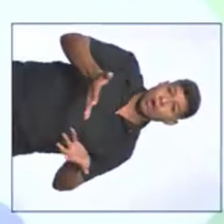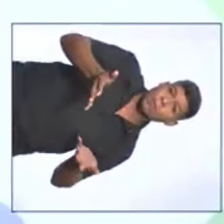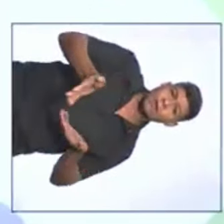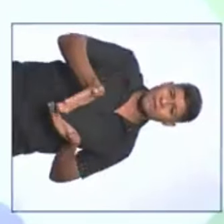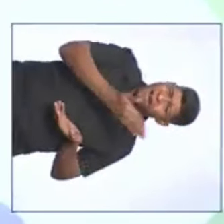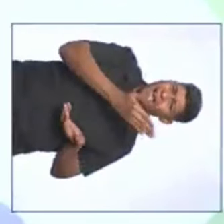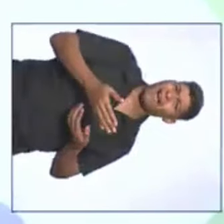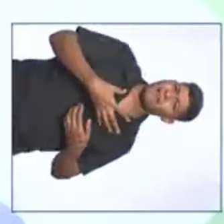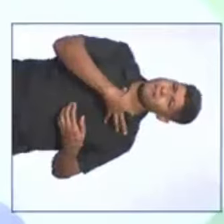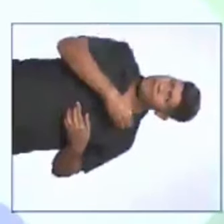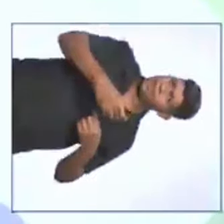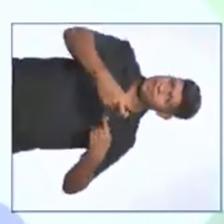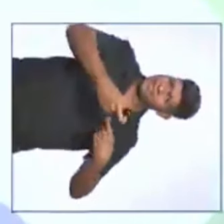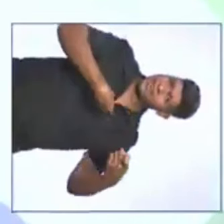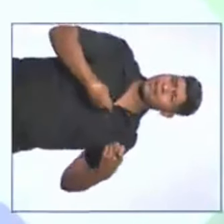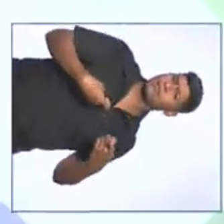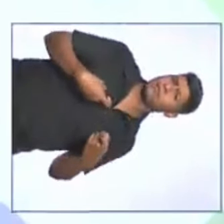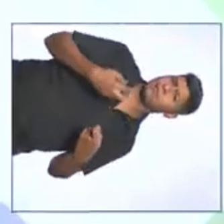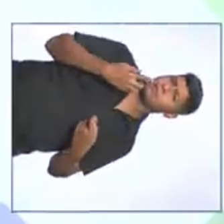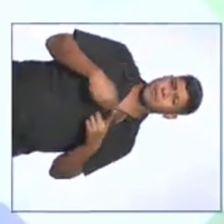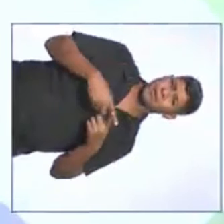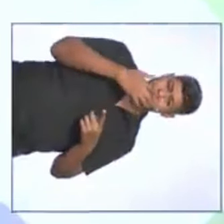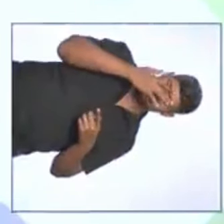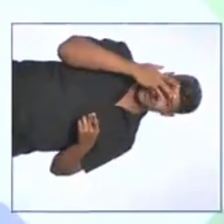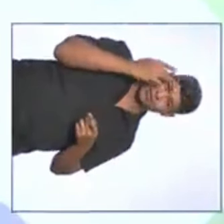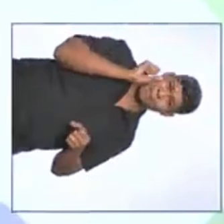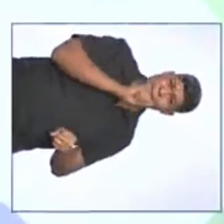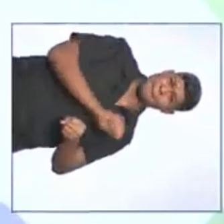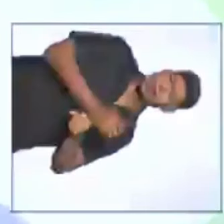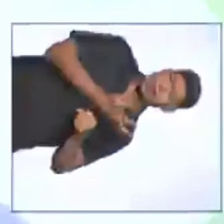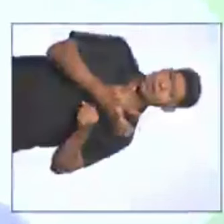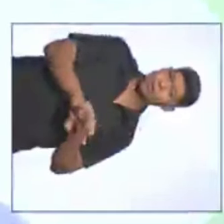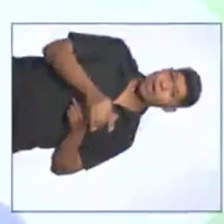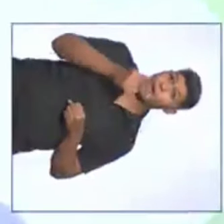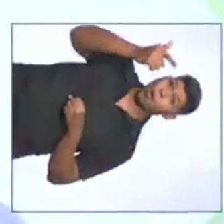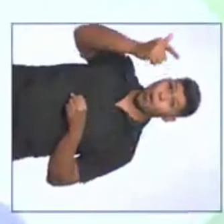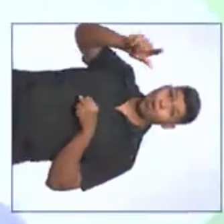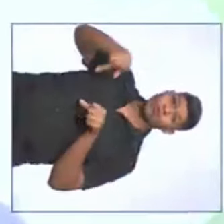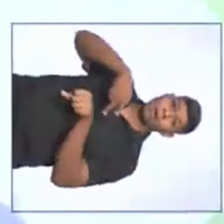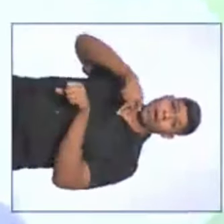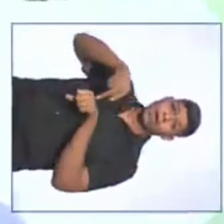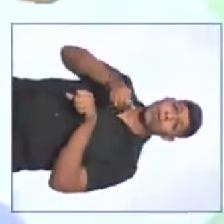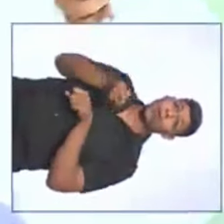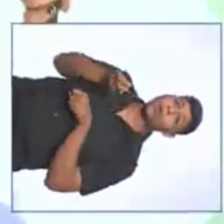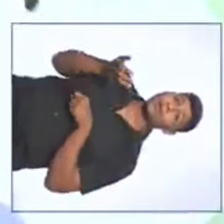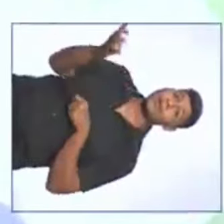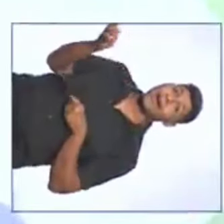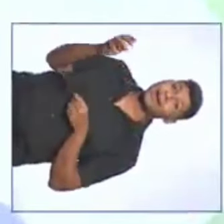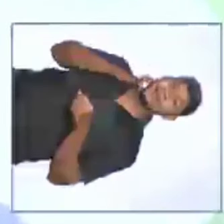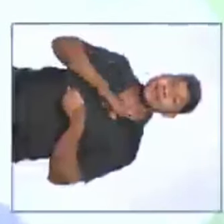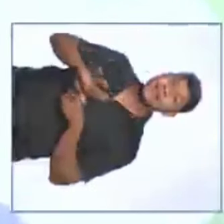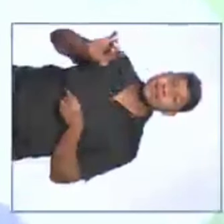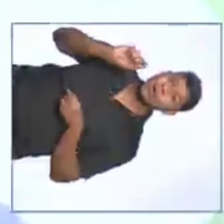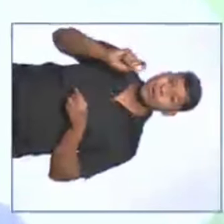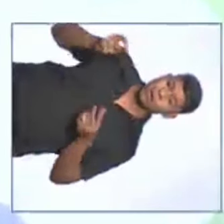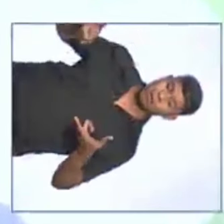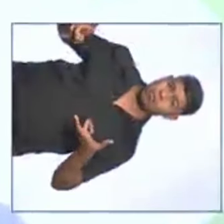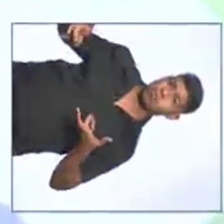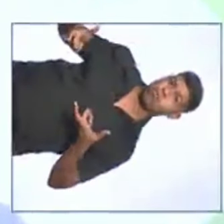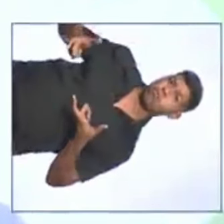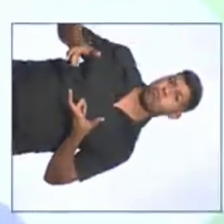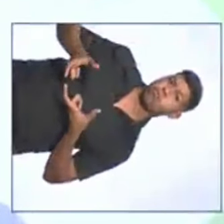pessoas tenham filhos porque, justamente, elas estão parando de ter. E, ao mesmo tempo, a gente tem outros países que a quantidade de crianças continua sendo, né? O nascimento